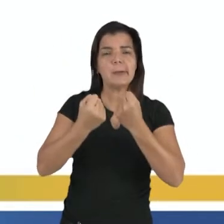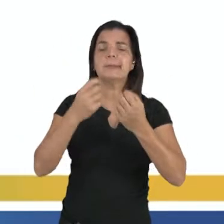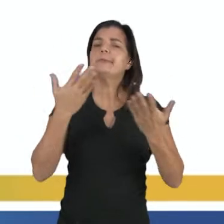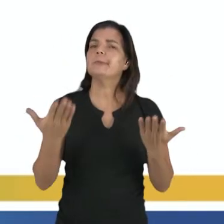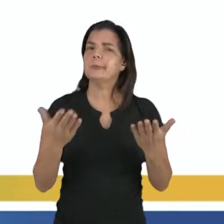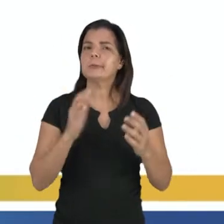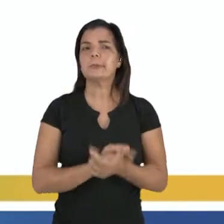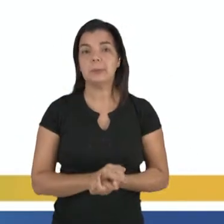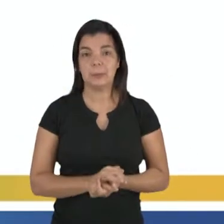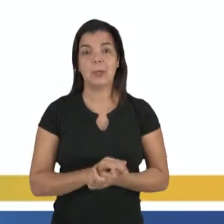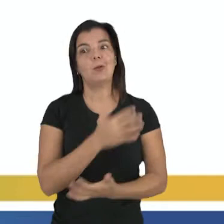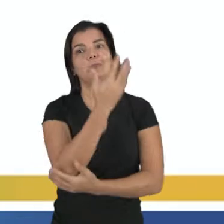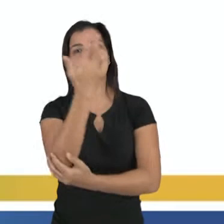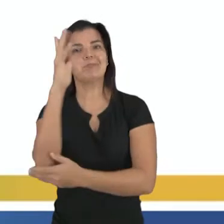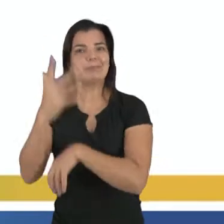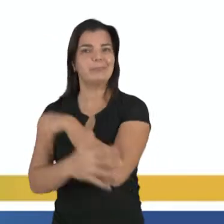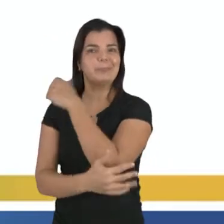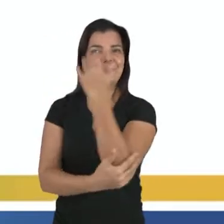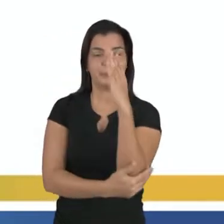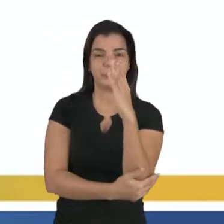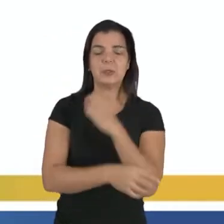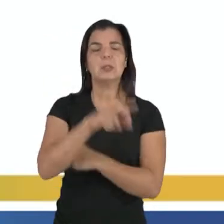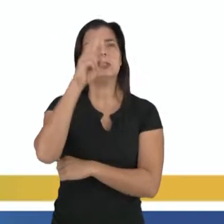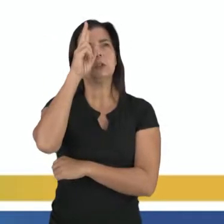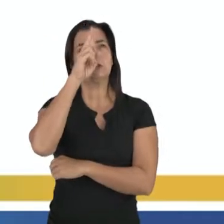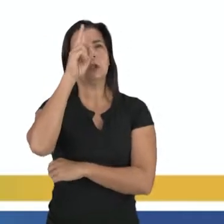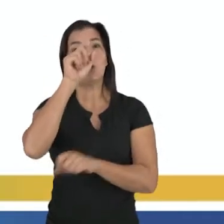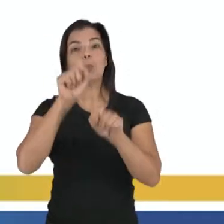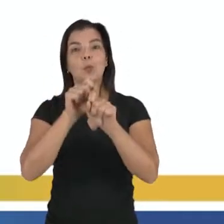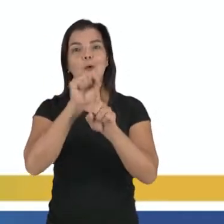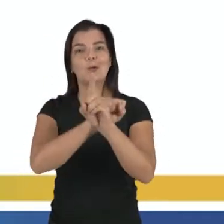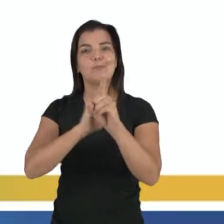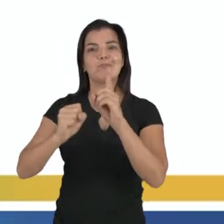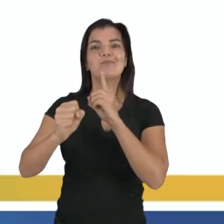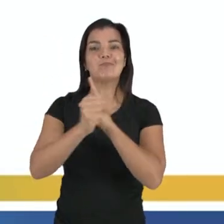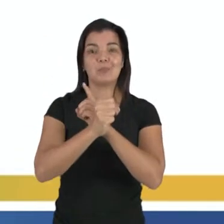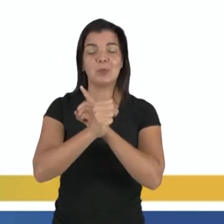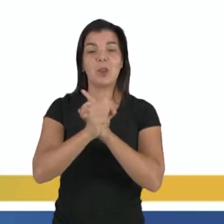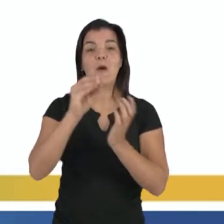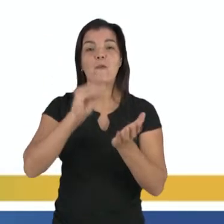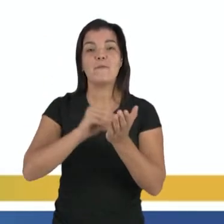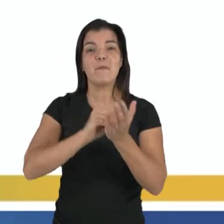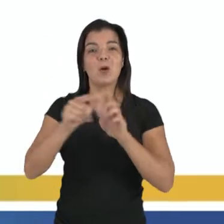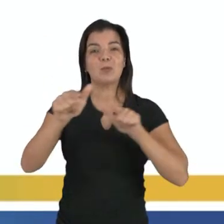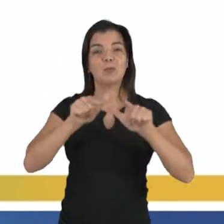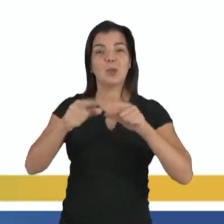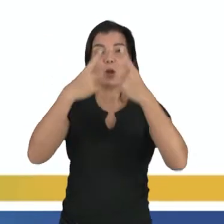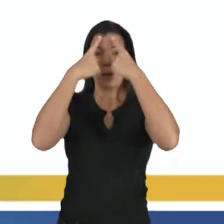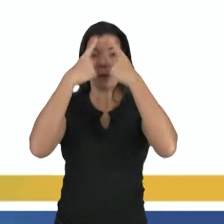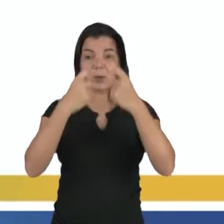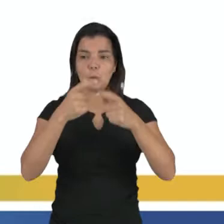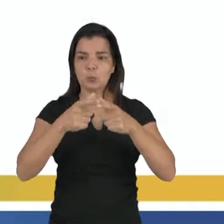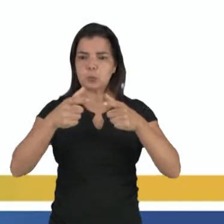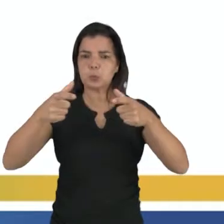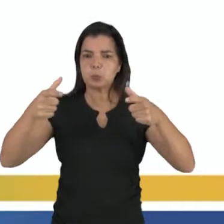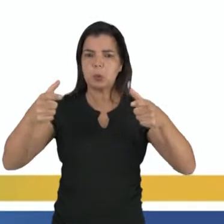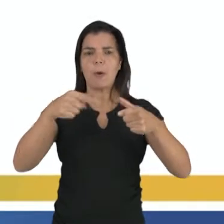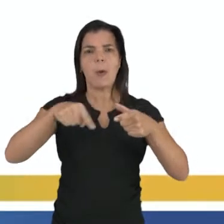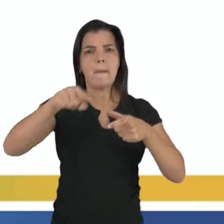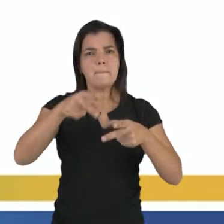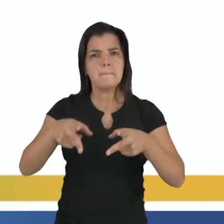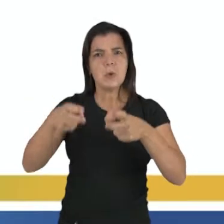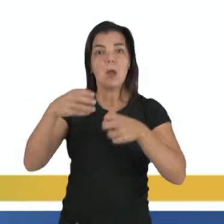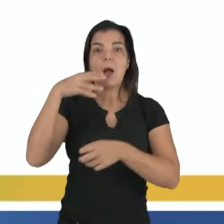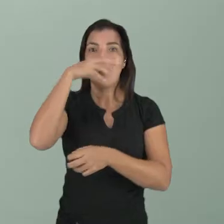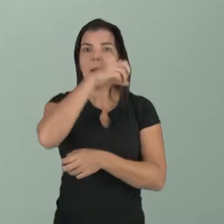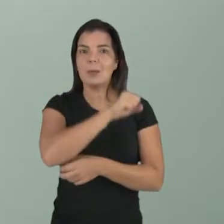da questão ambiental, aí você lembra a questão social, que é a questão do desemprego, a questão da violência que vem crescendo. Você percebeu aí